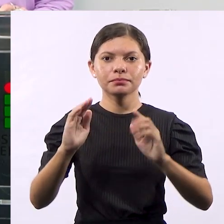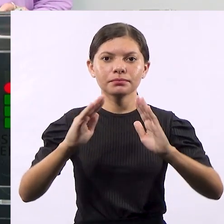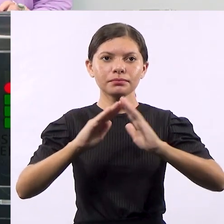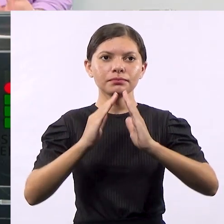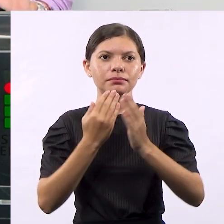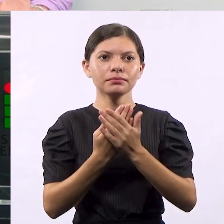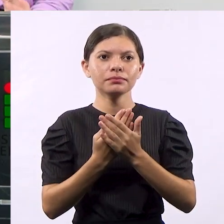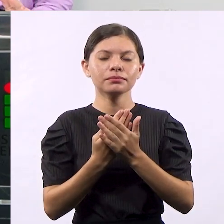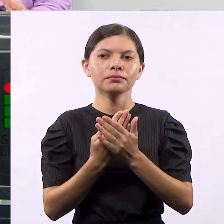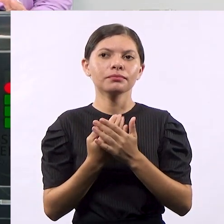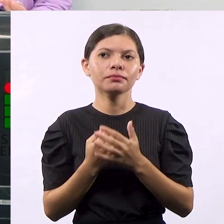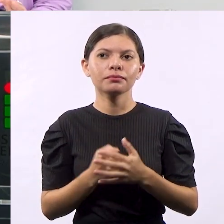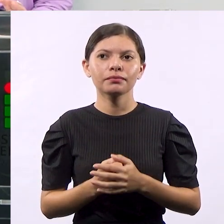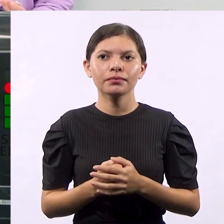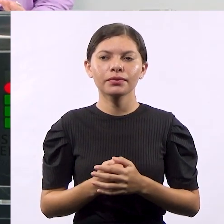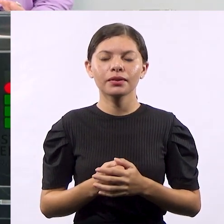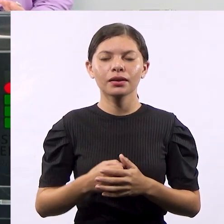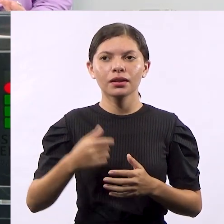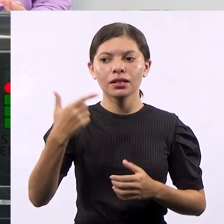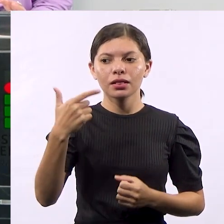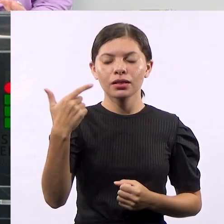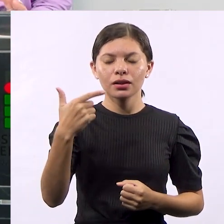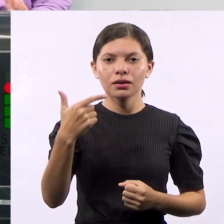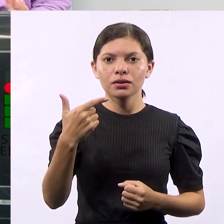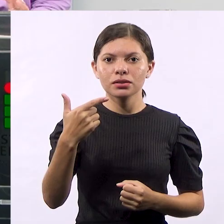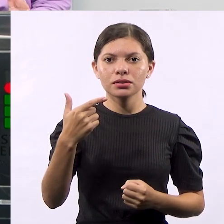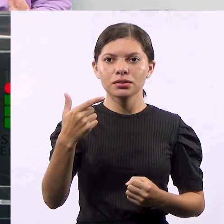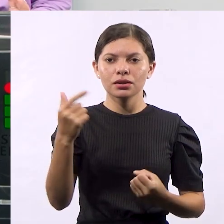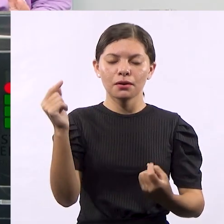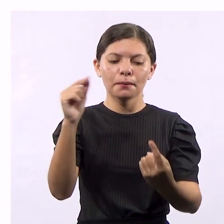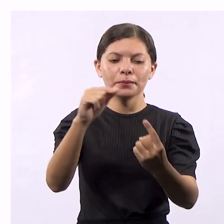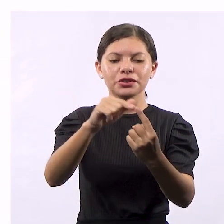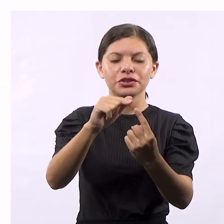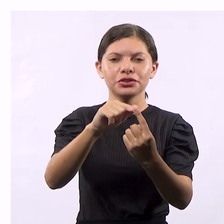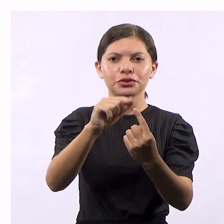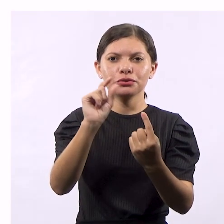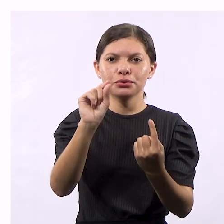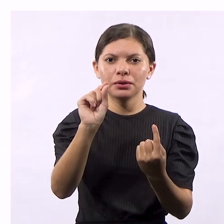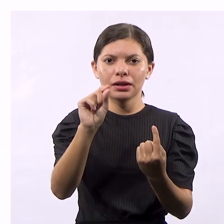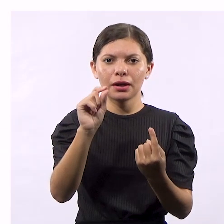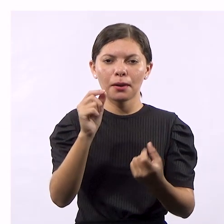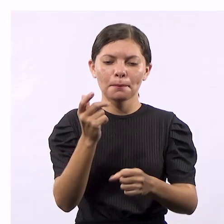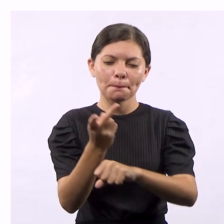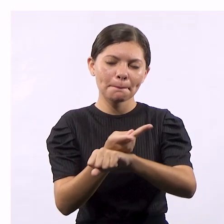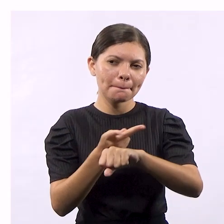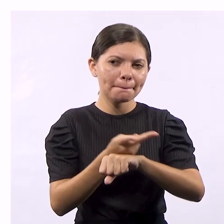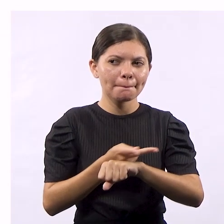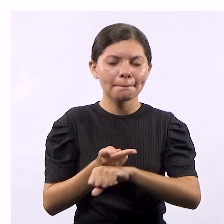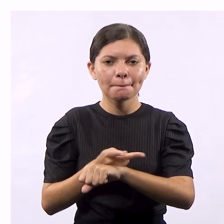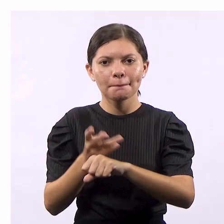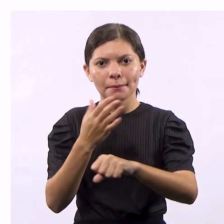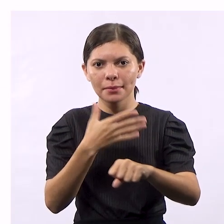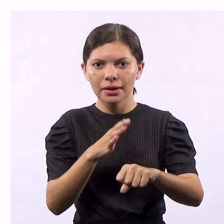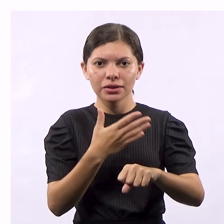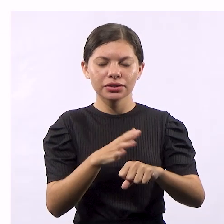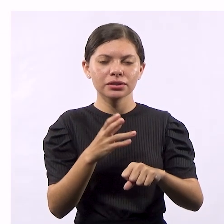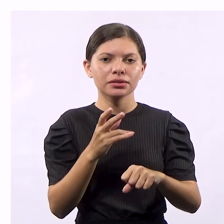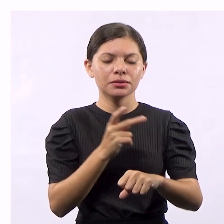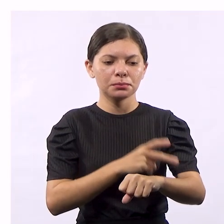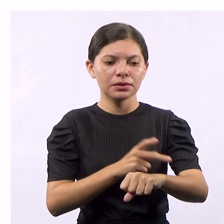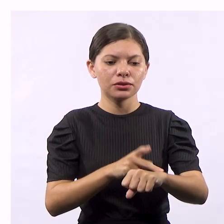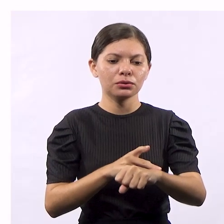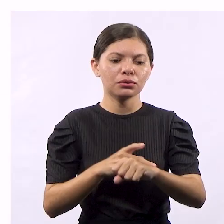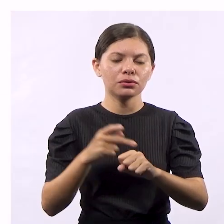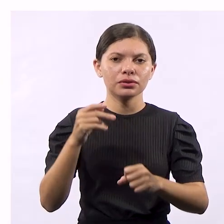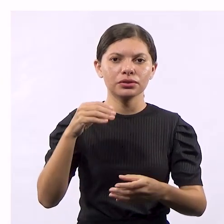aí, os 2 objetivos propostos para esse eixo são identificar as práticas pedagógicas interculturais na